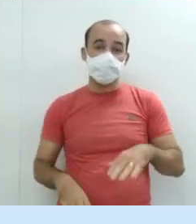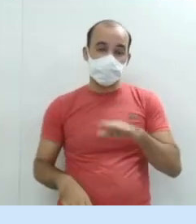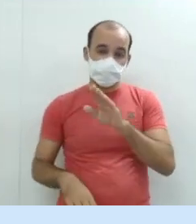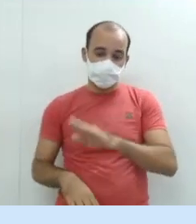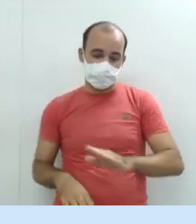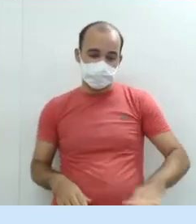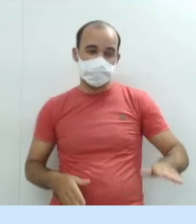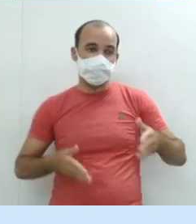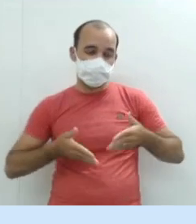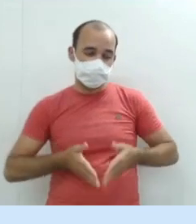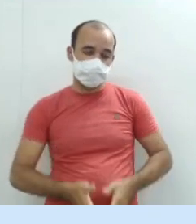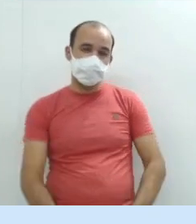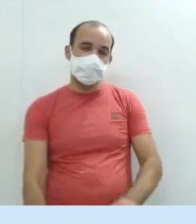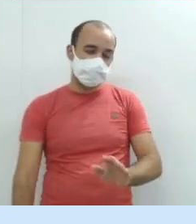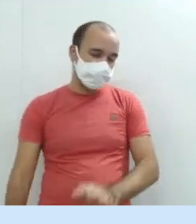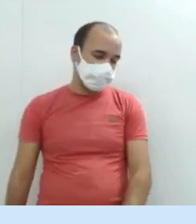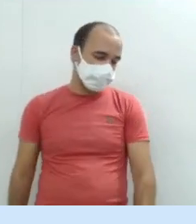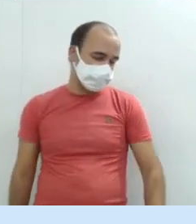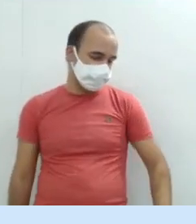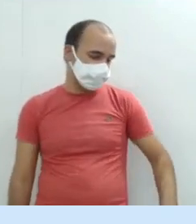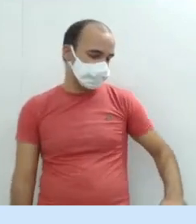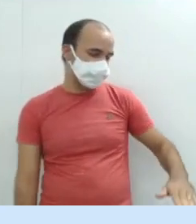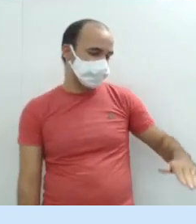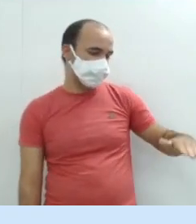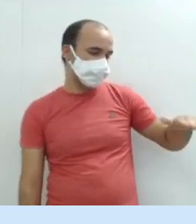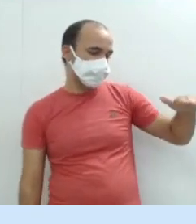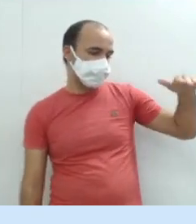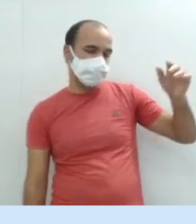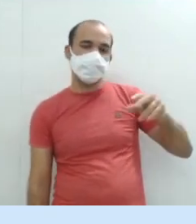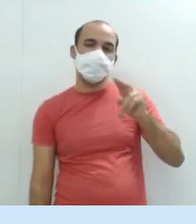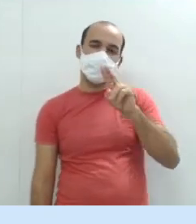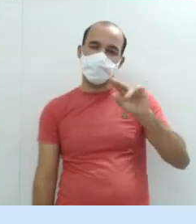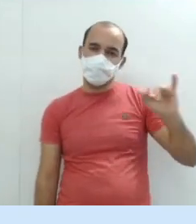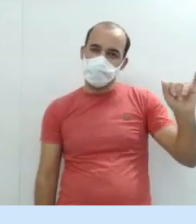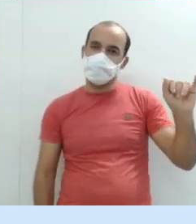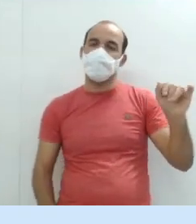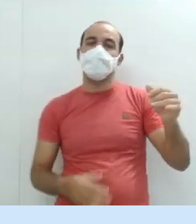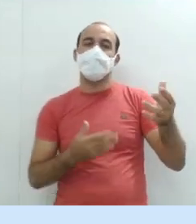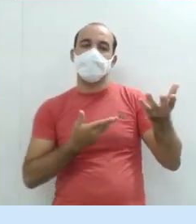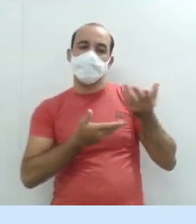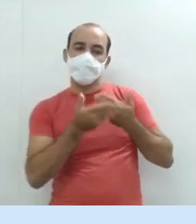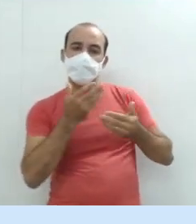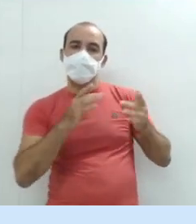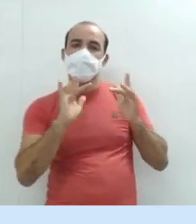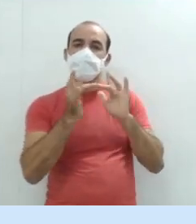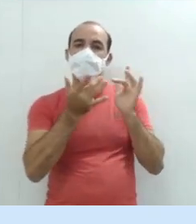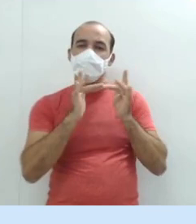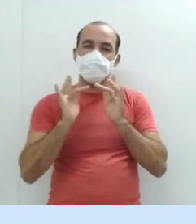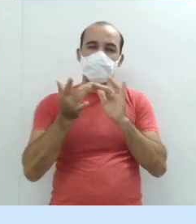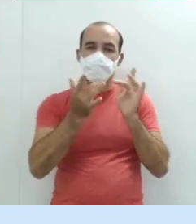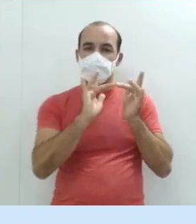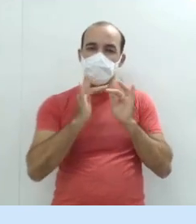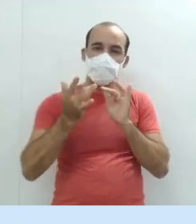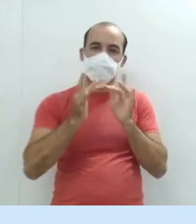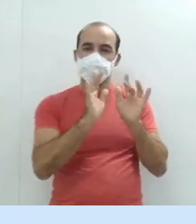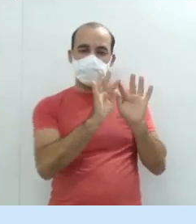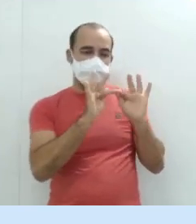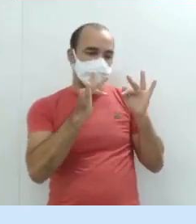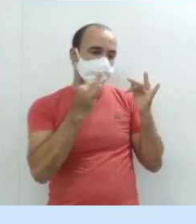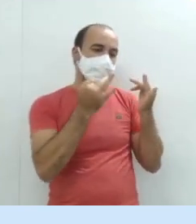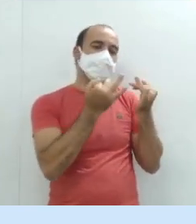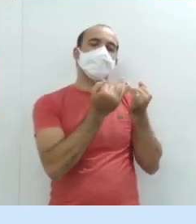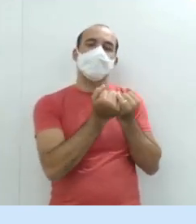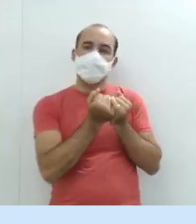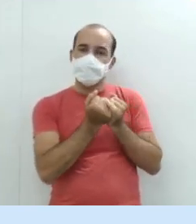gente pode chamar de socialização. A criança socializa. E ela vai começar a se envolver